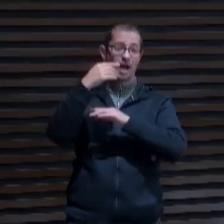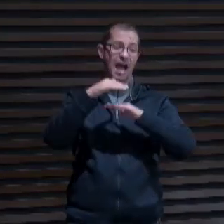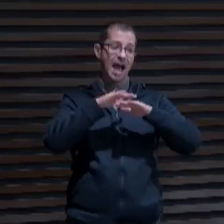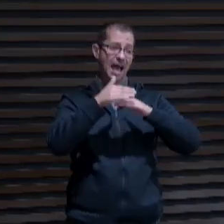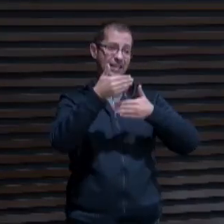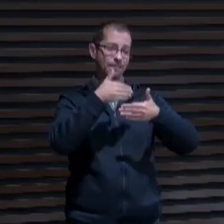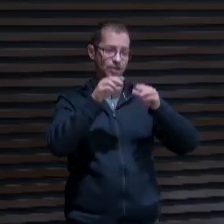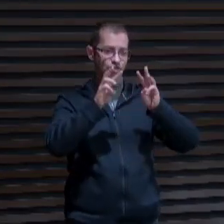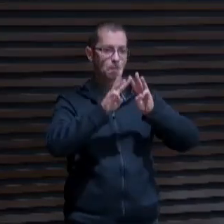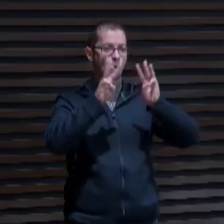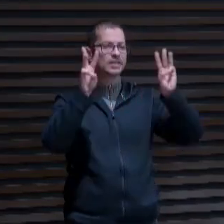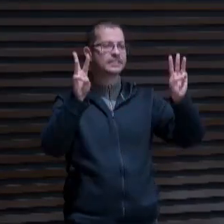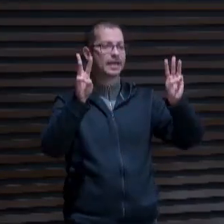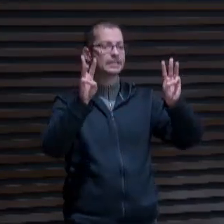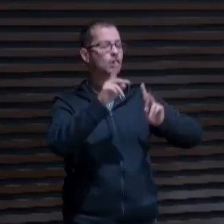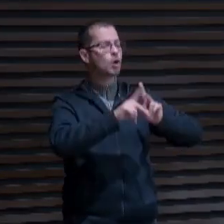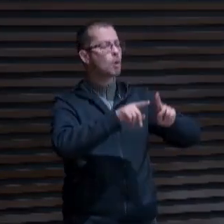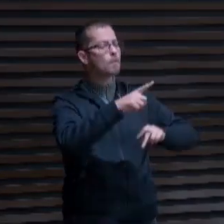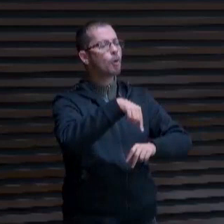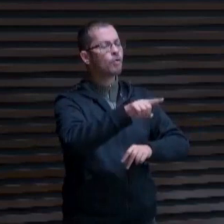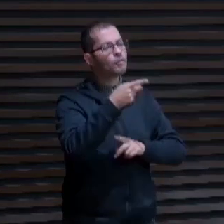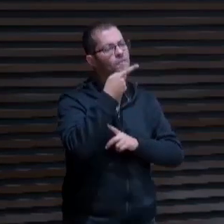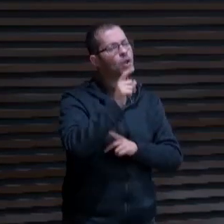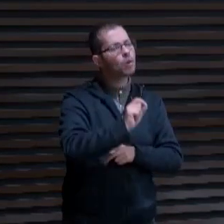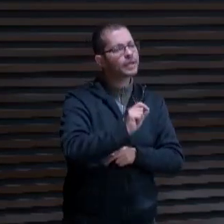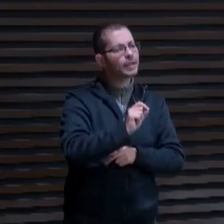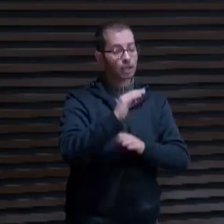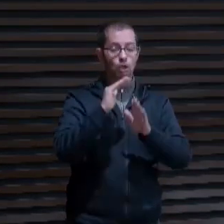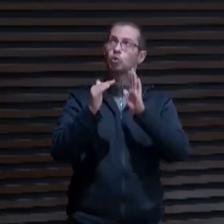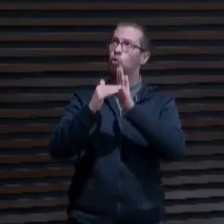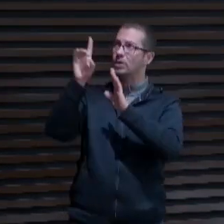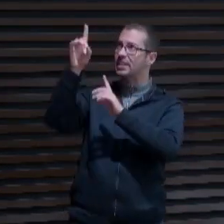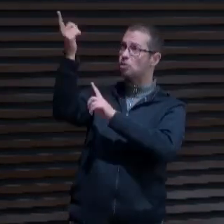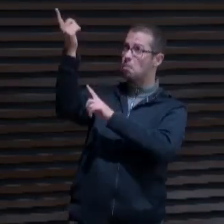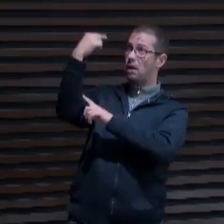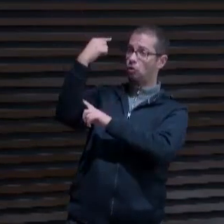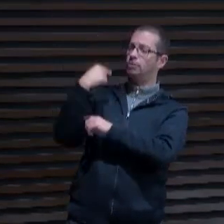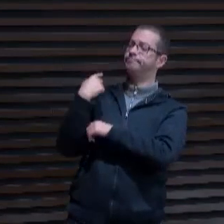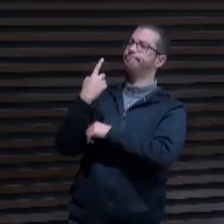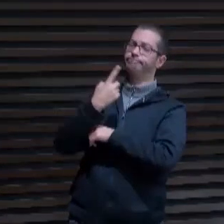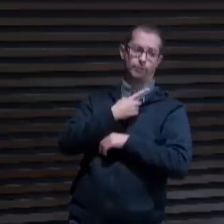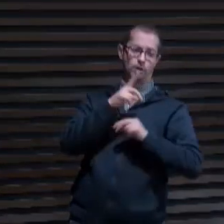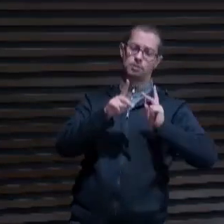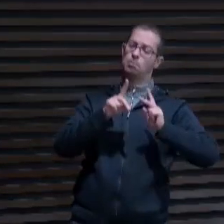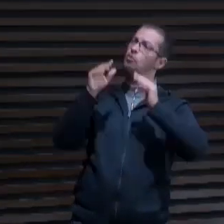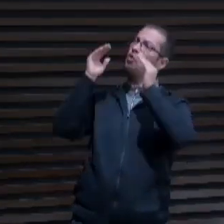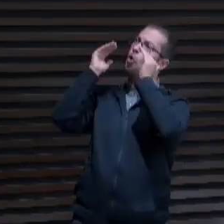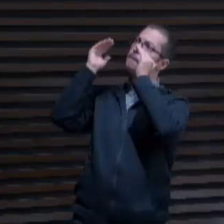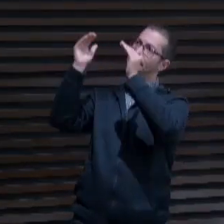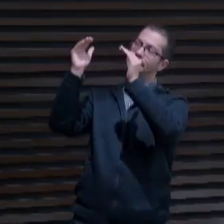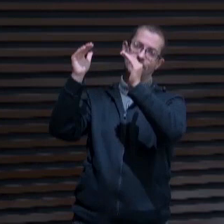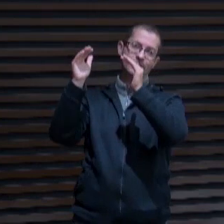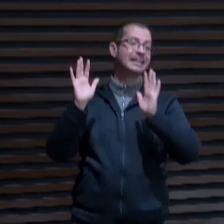eles dizem? Tudo que o Senhor falou, nós faremos. Mais uma vez, o homem dizendo assim,